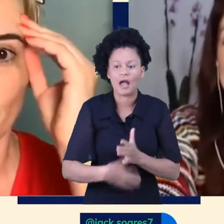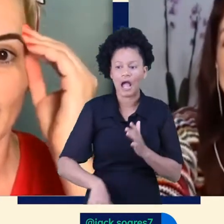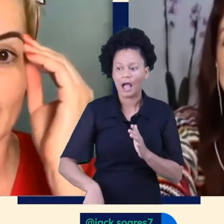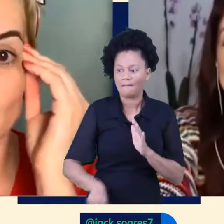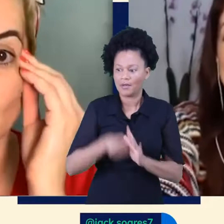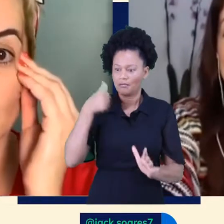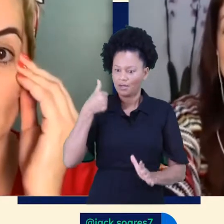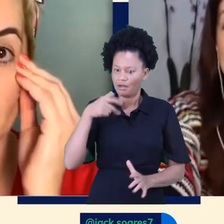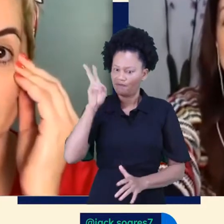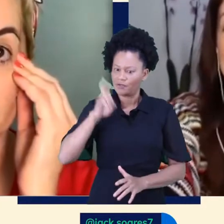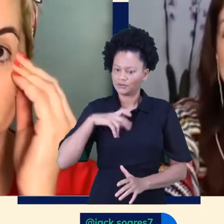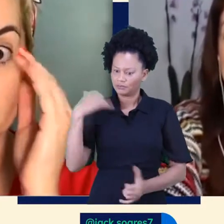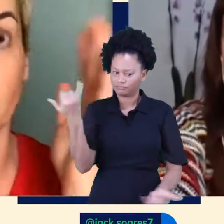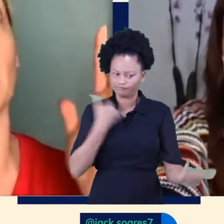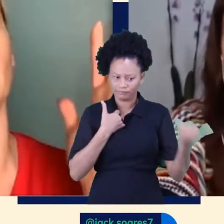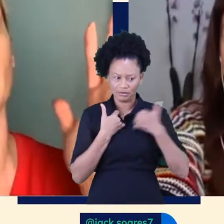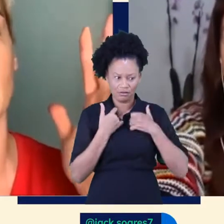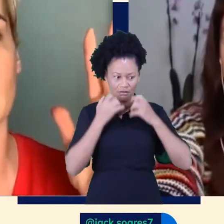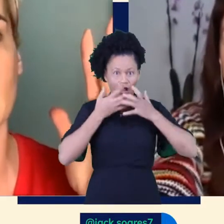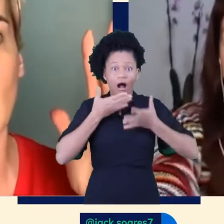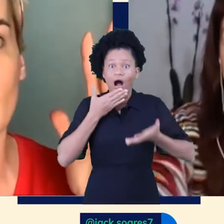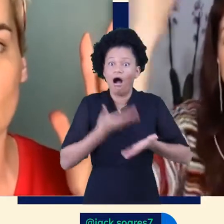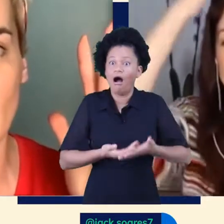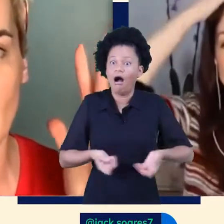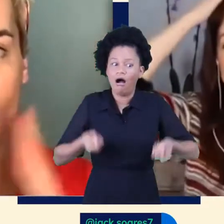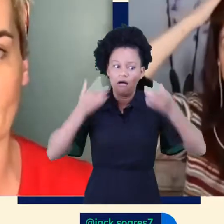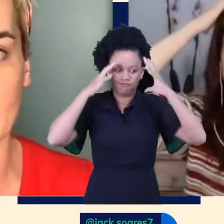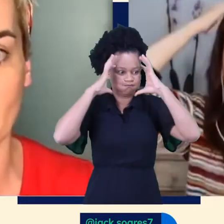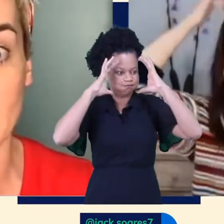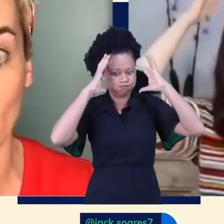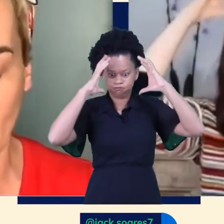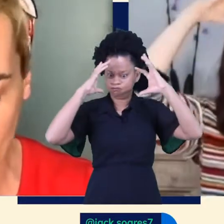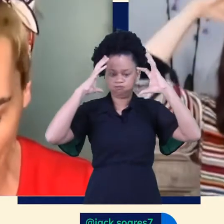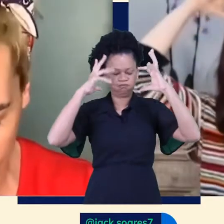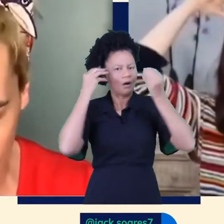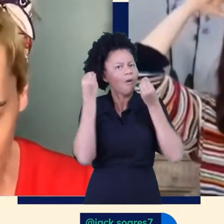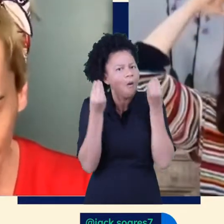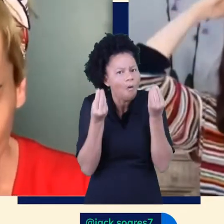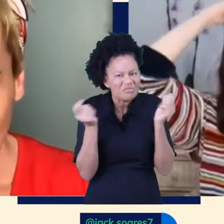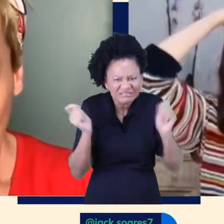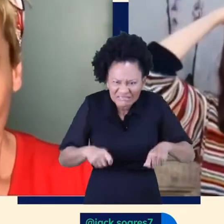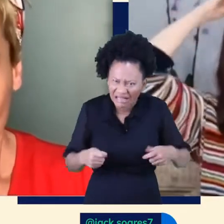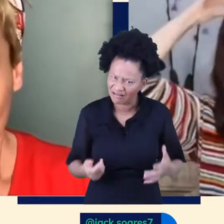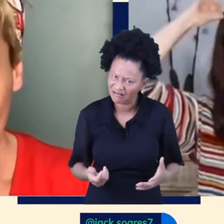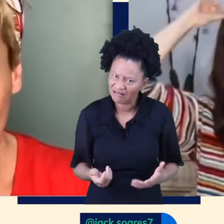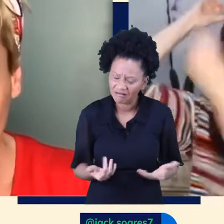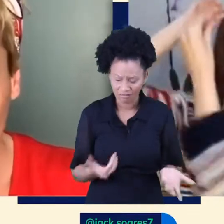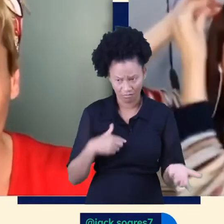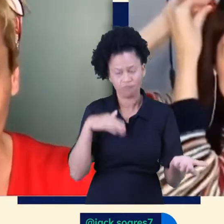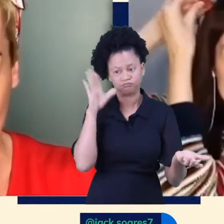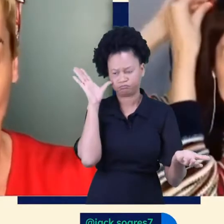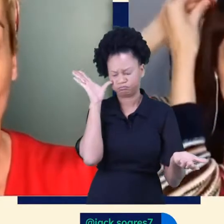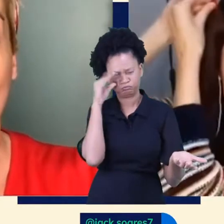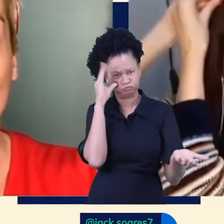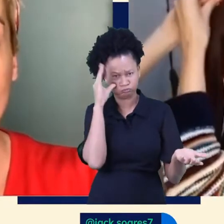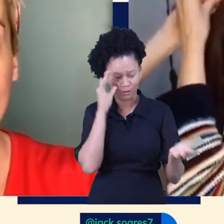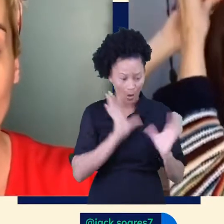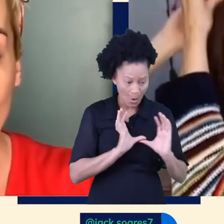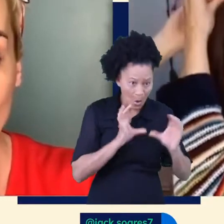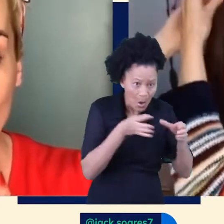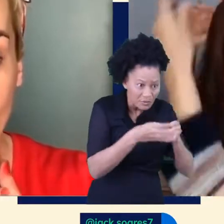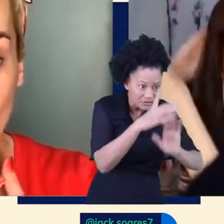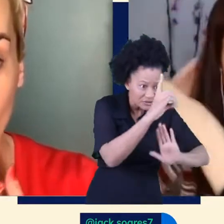primeira vez que eu ouvi isso, deu um pan, assim, tela azul na minha cabeça. Eu pensei, como é que pode? Que eu achei bem curioso.